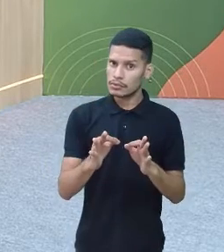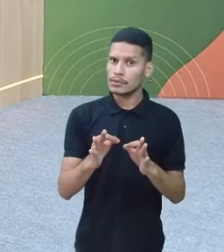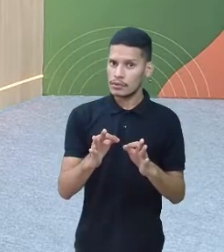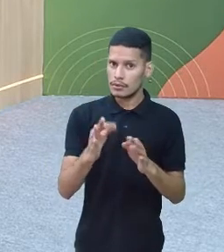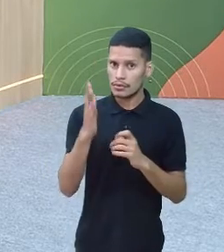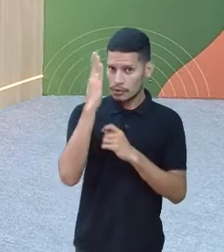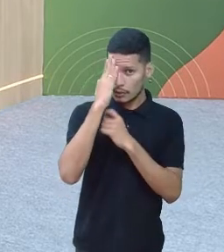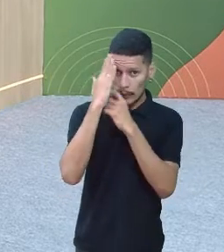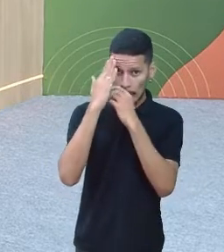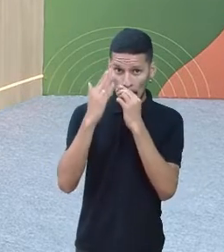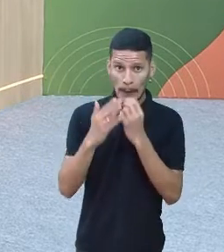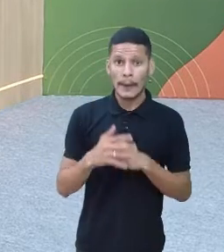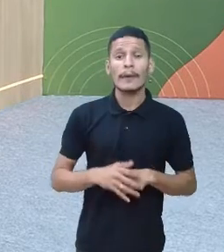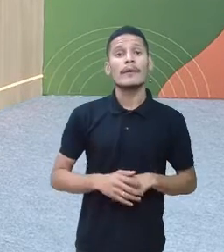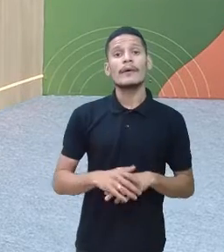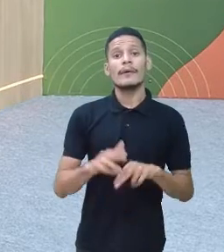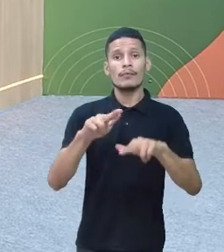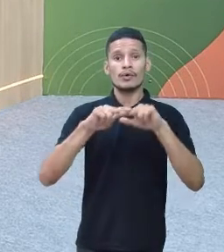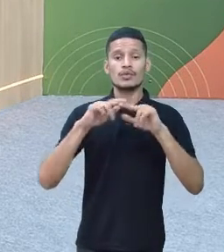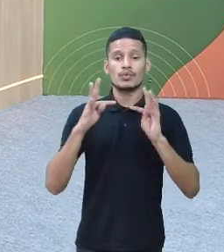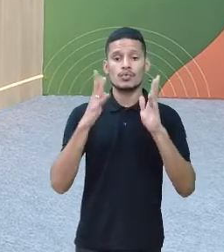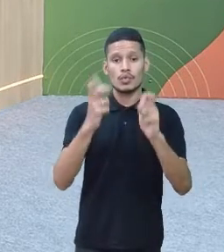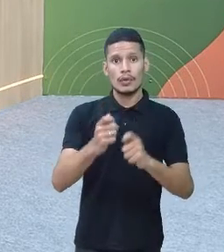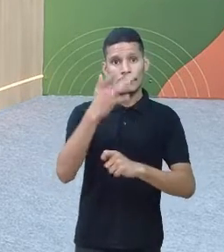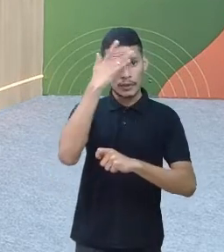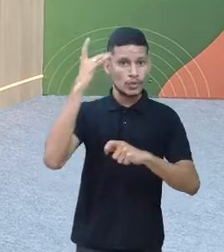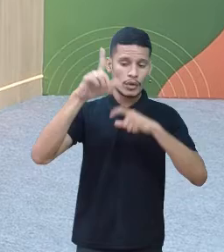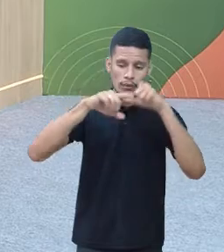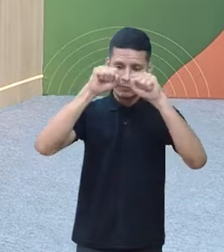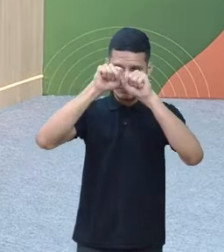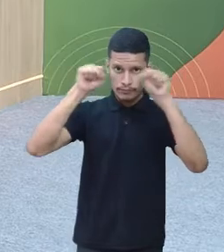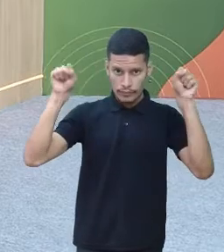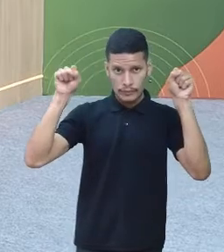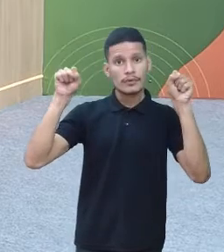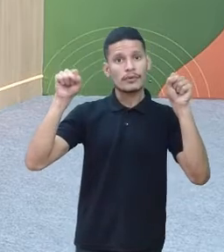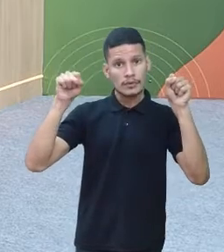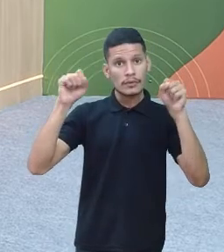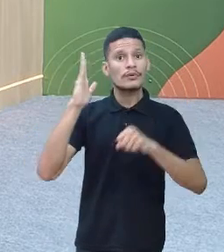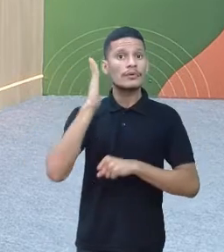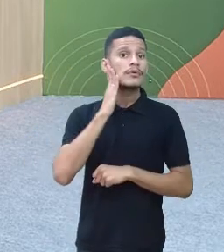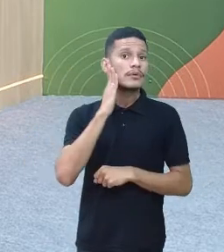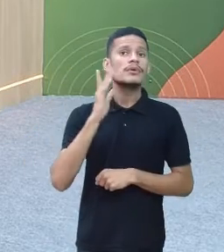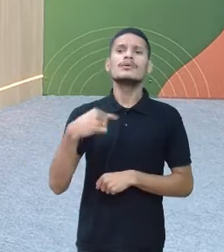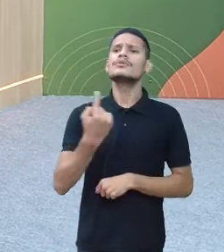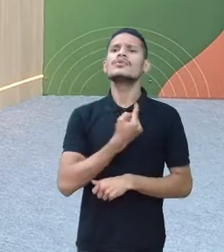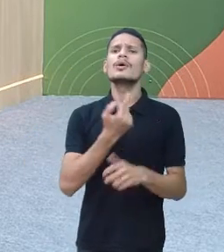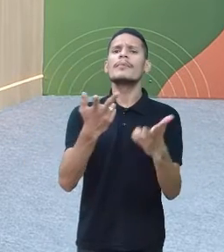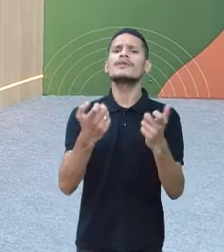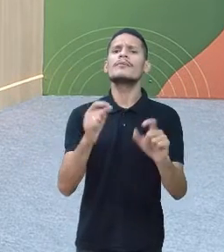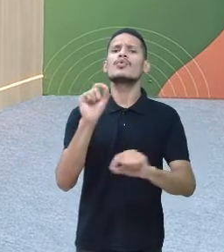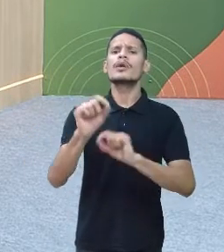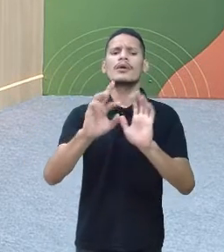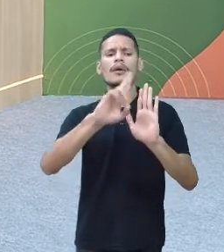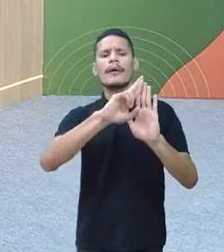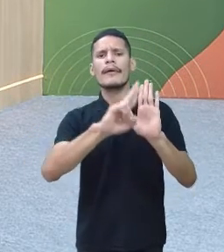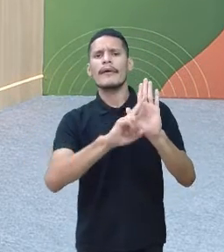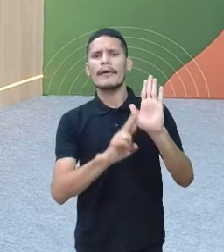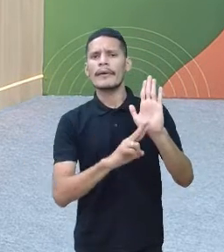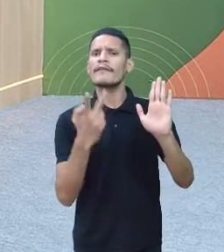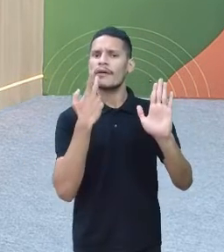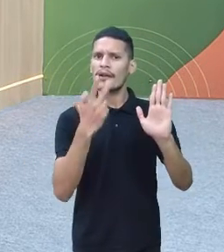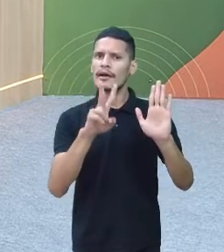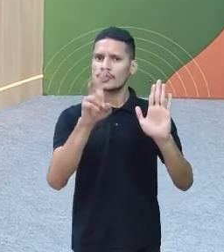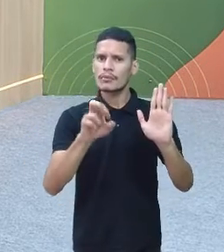E aí, todo mundo com venda. E aí a gente vai ver um pouquinho, quando a gente falar das regras, a gente vai ver